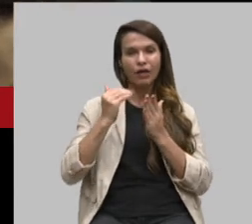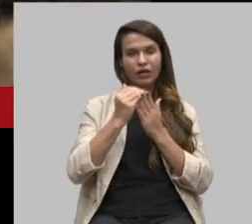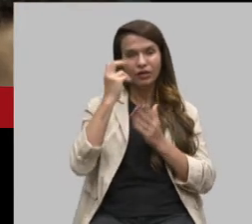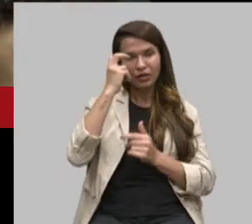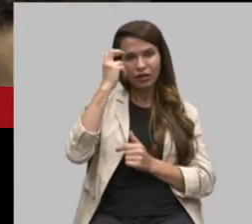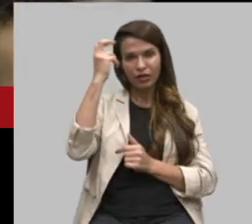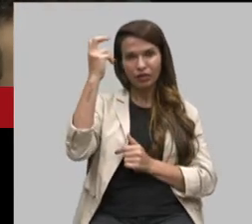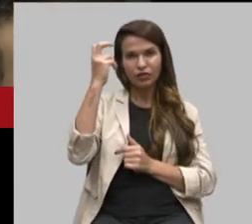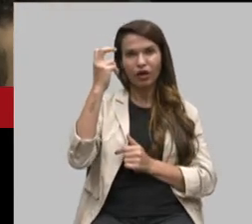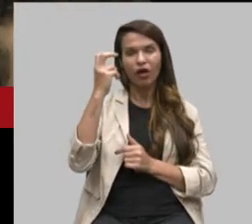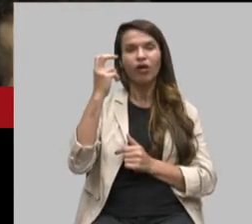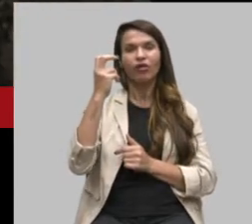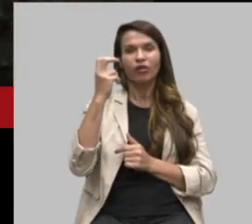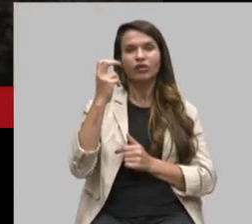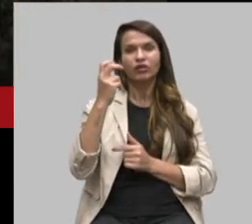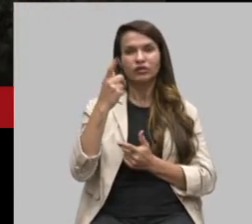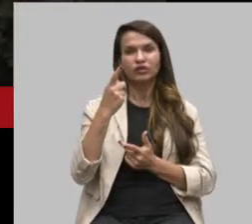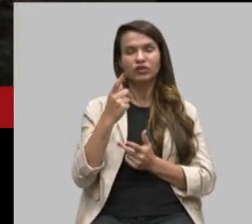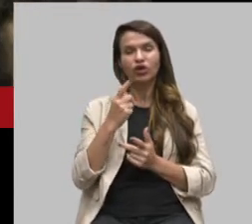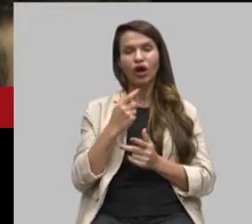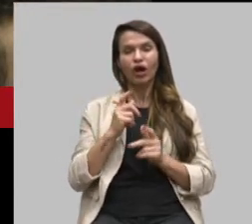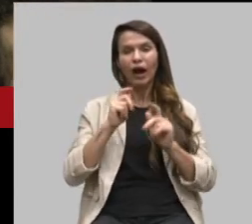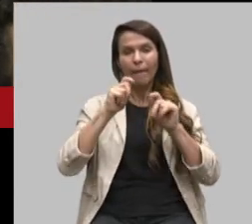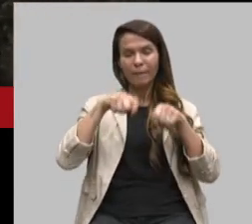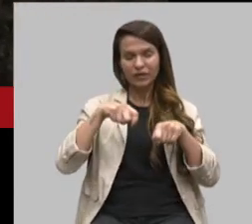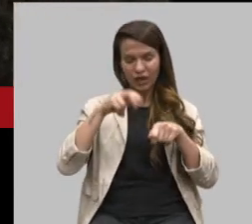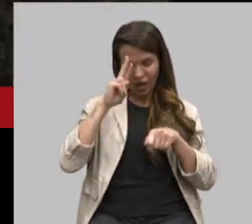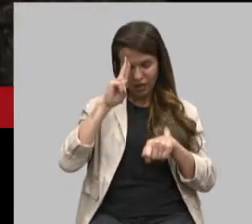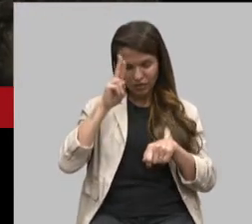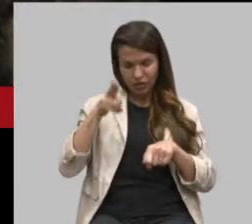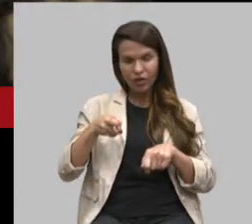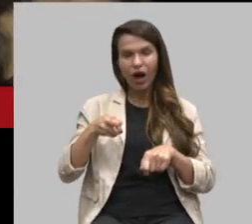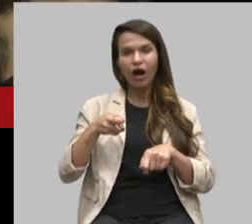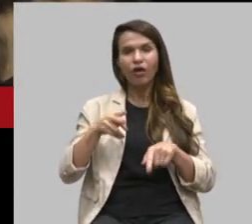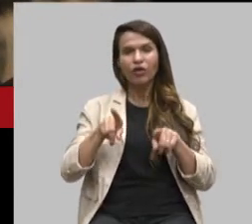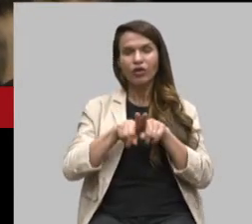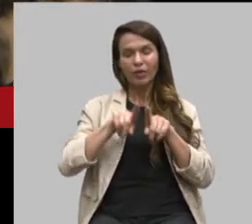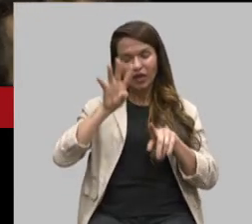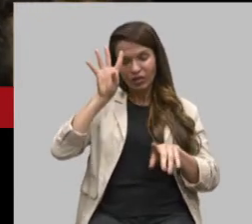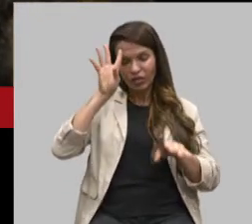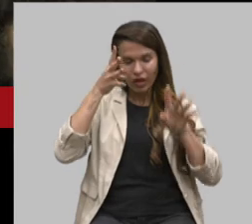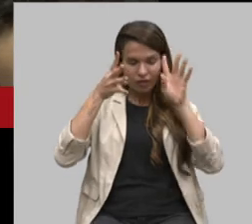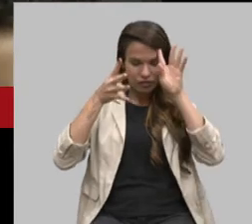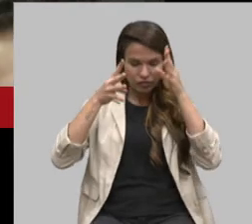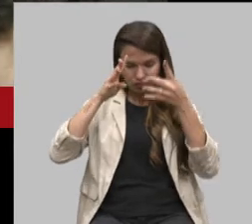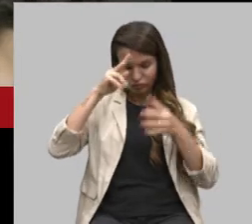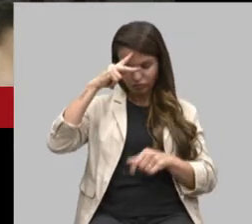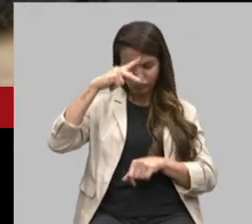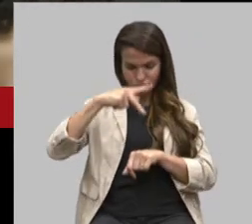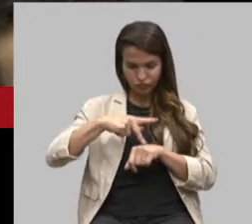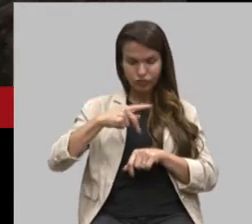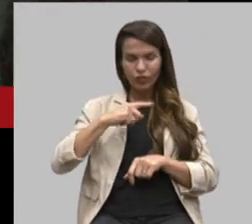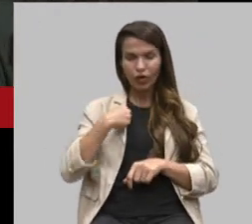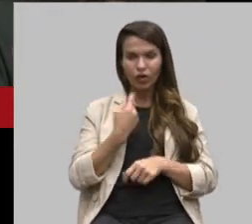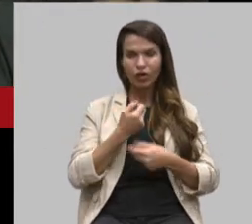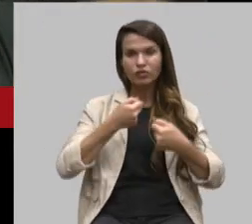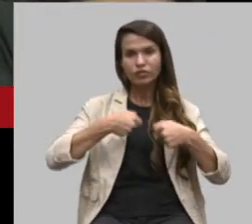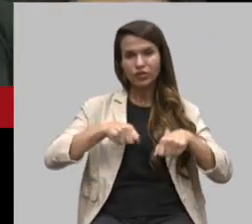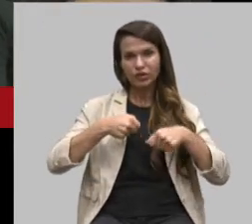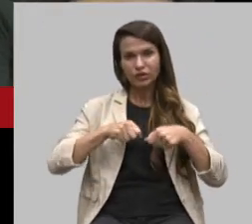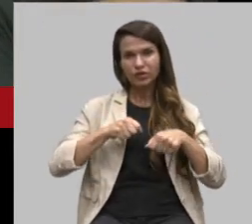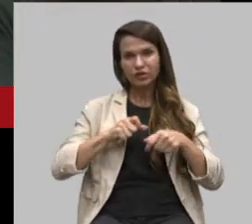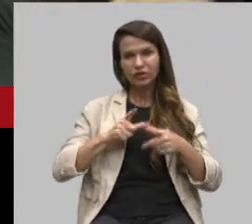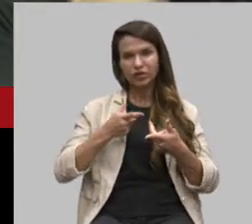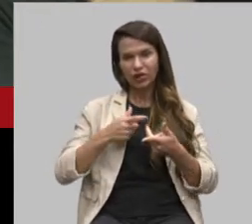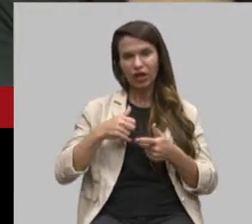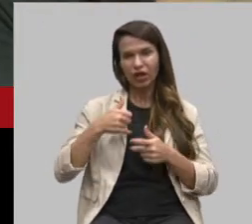Independência de ser na sua capacidade racional e de decidir por si mesmo porque nós precisamos sair dessa minoridade de